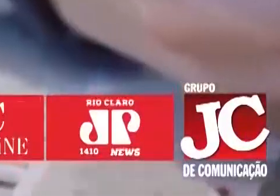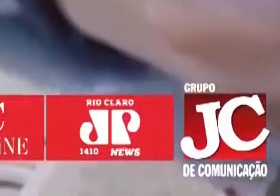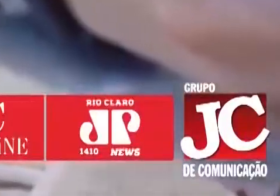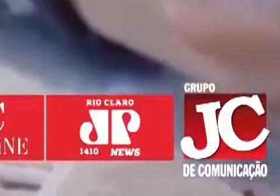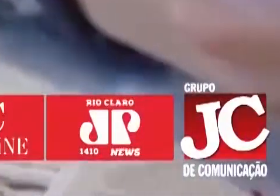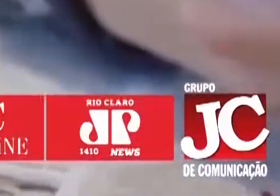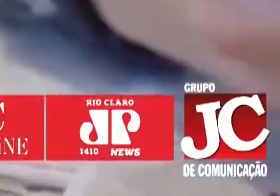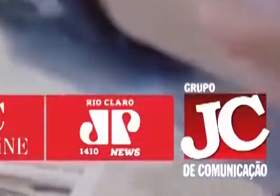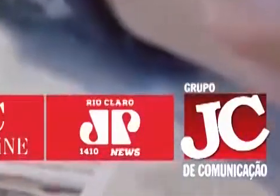JC